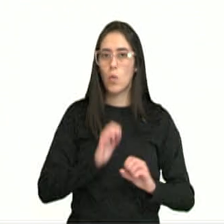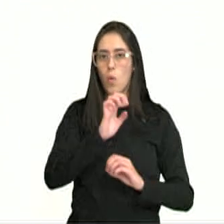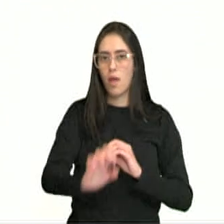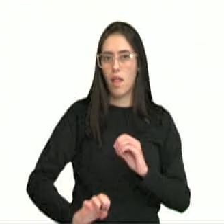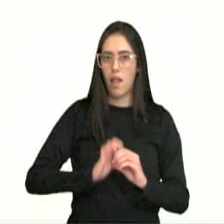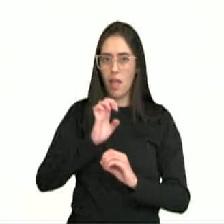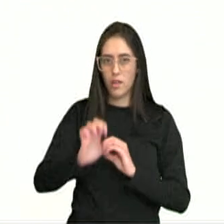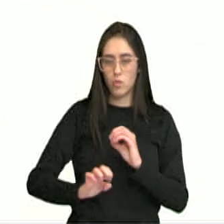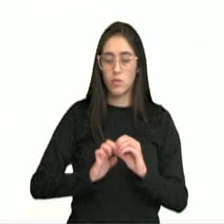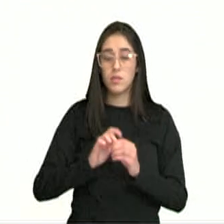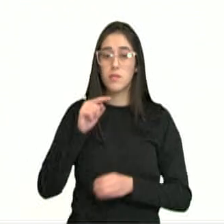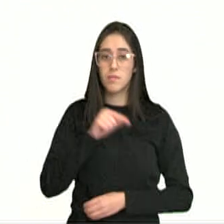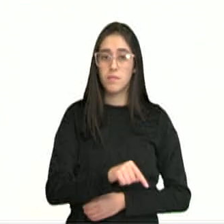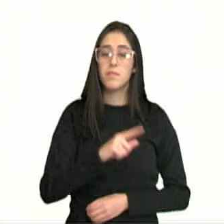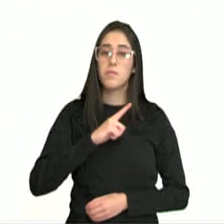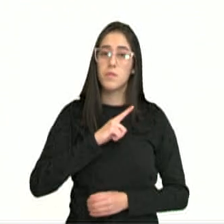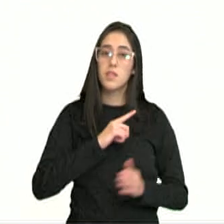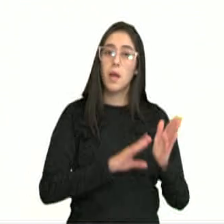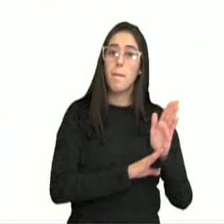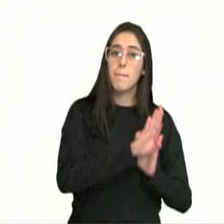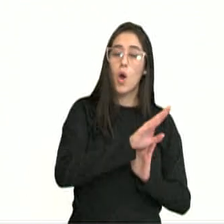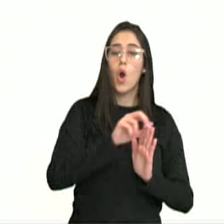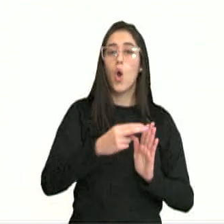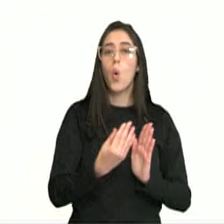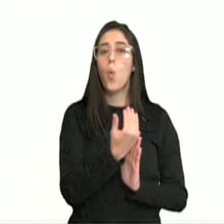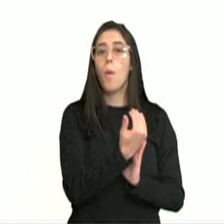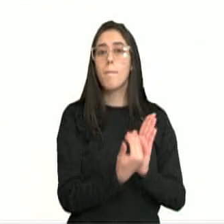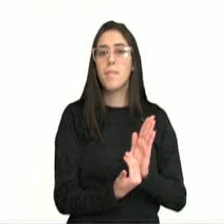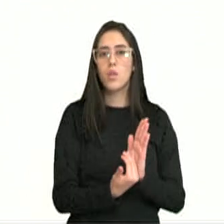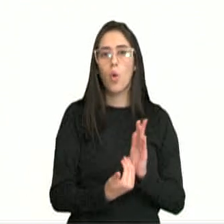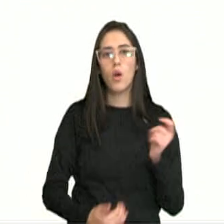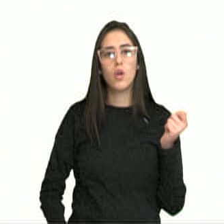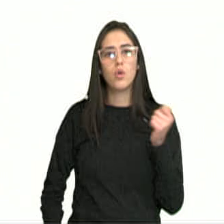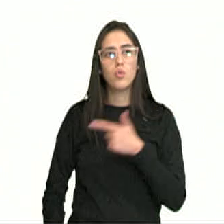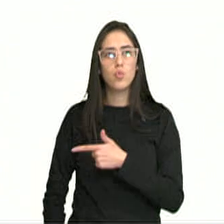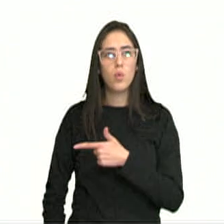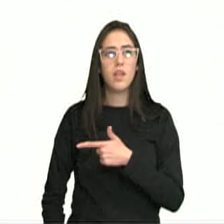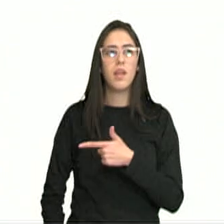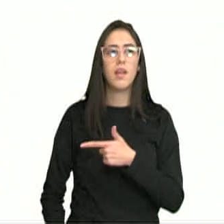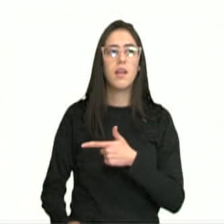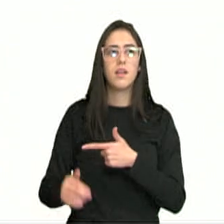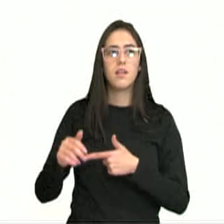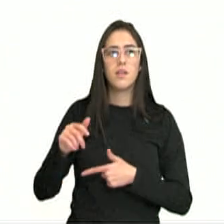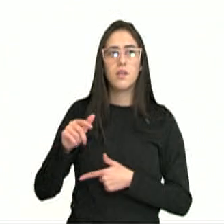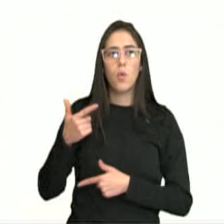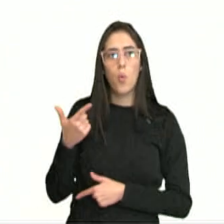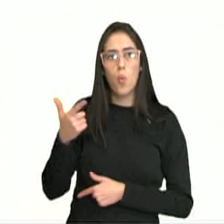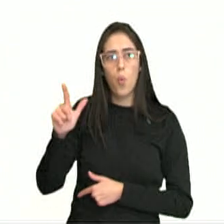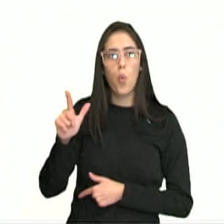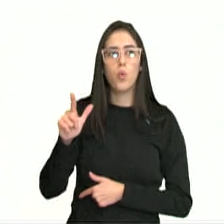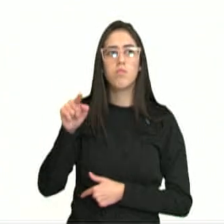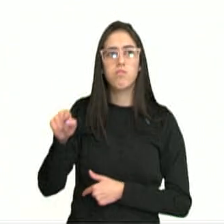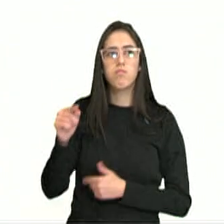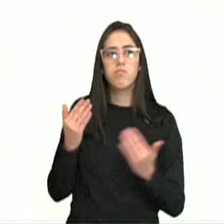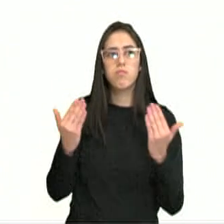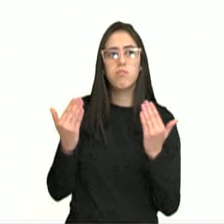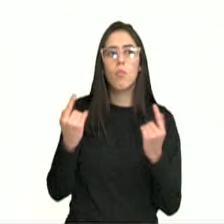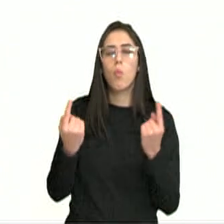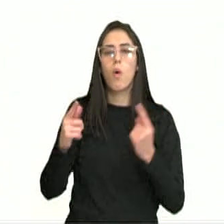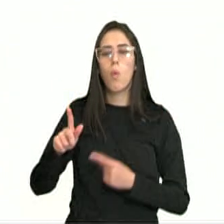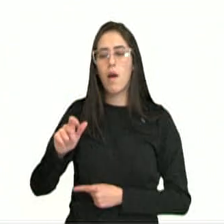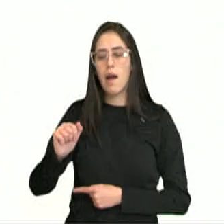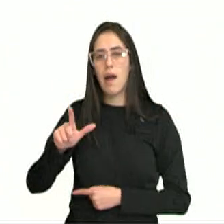tem densidade maior ou menor em relação ao elemento químico gálio. Sobre qual elemento químico são